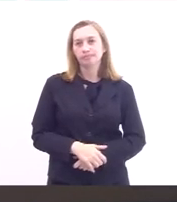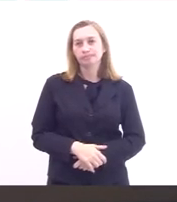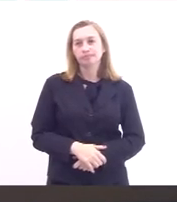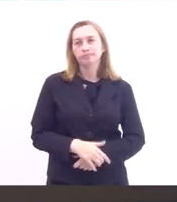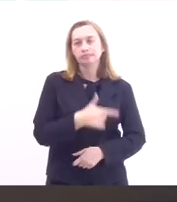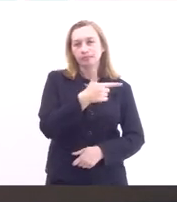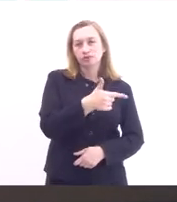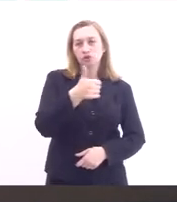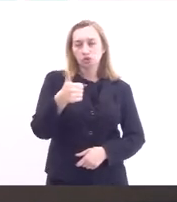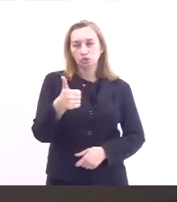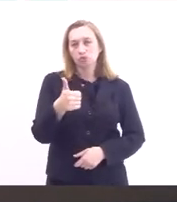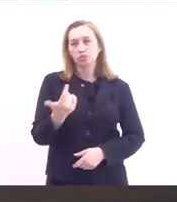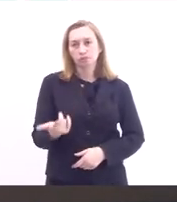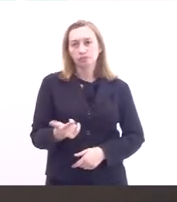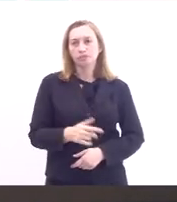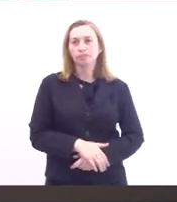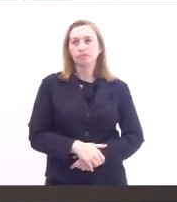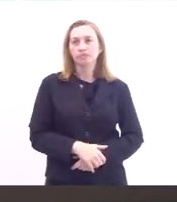21 menos